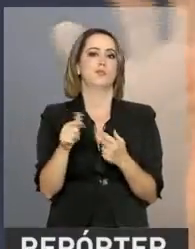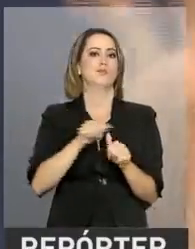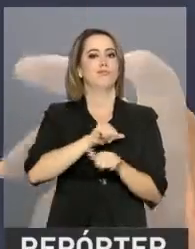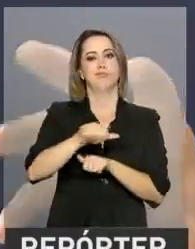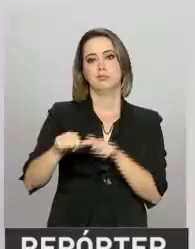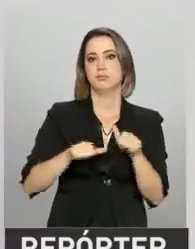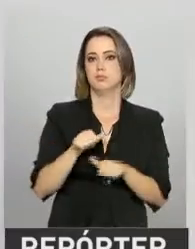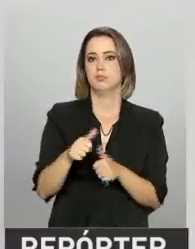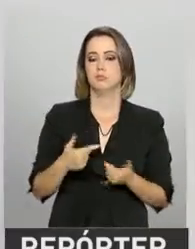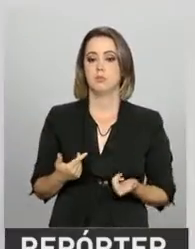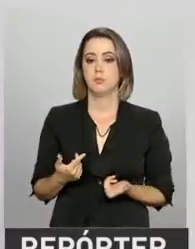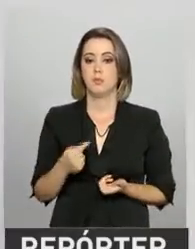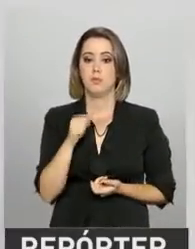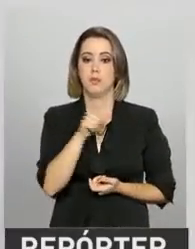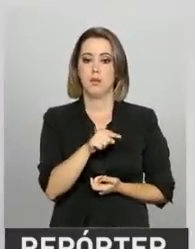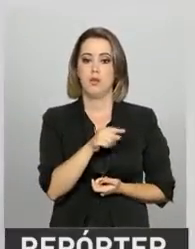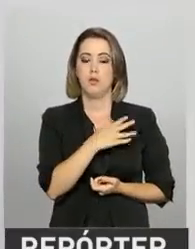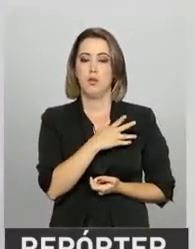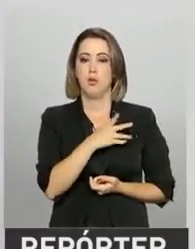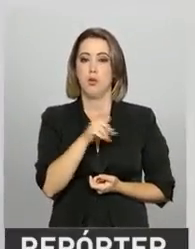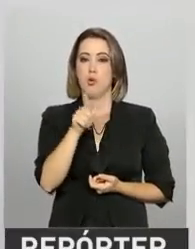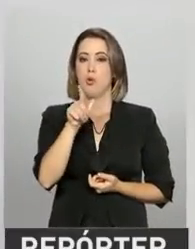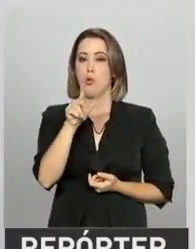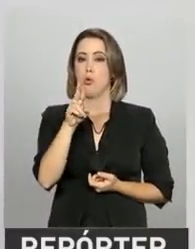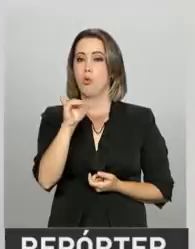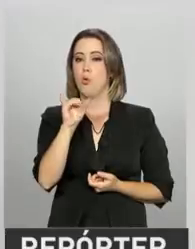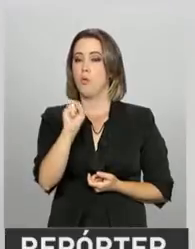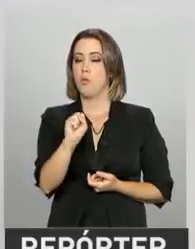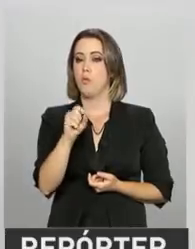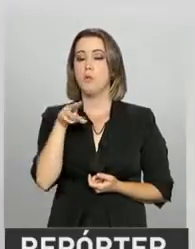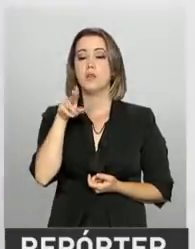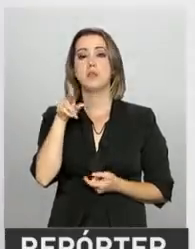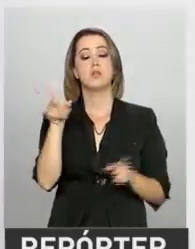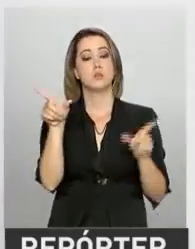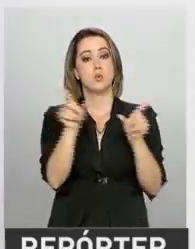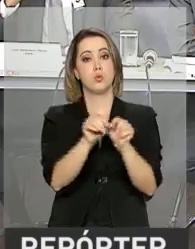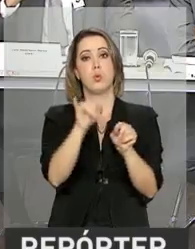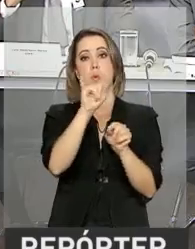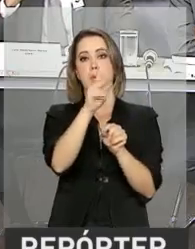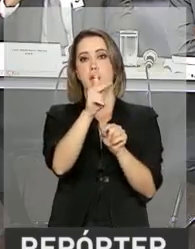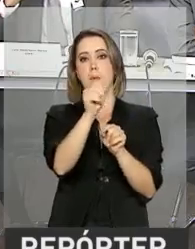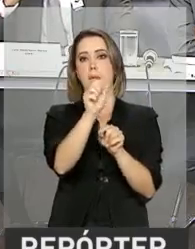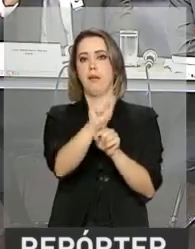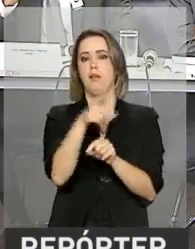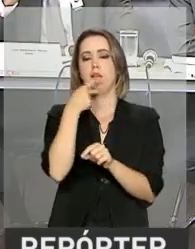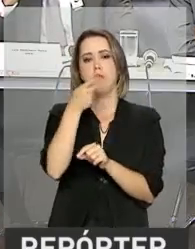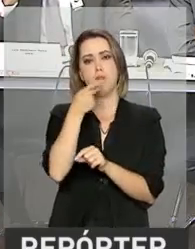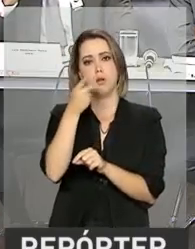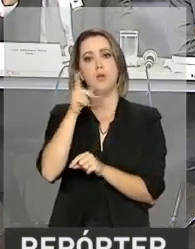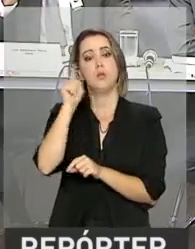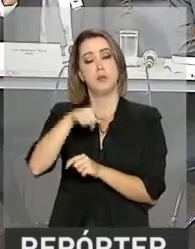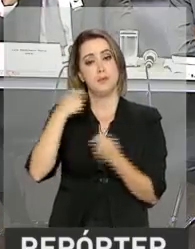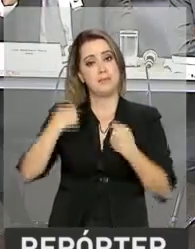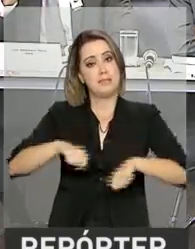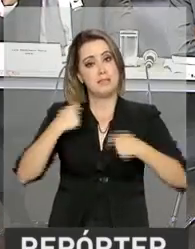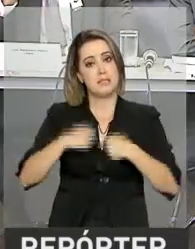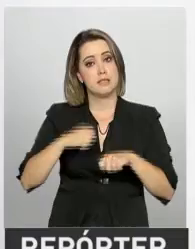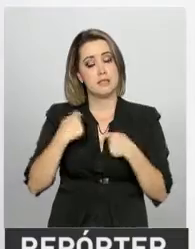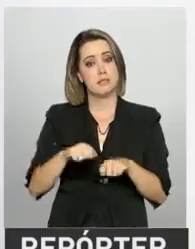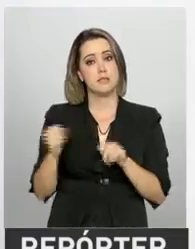ser modificada luiz henrique paiva do ipea lembrou que a reforma é necessária porque brasileiros estão vivendo